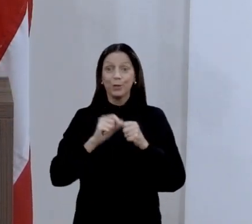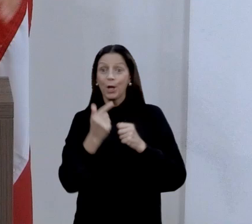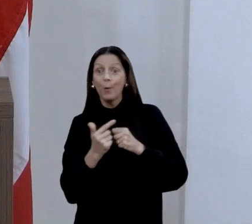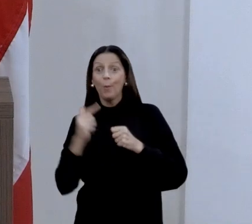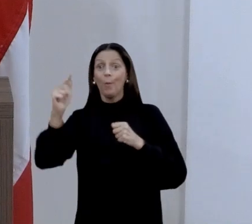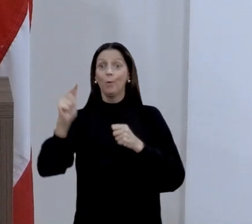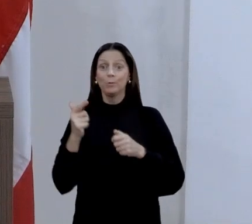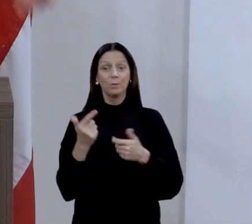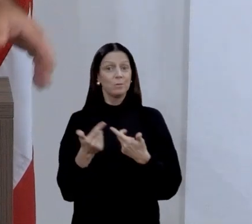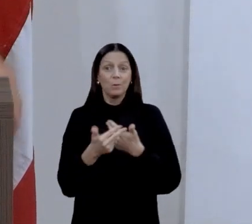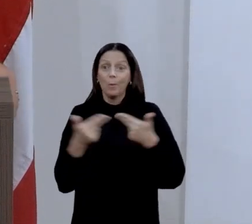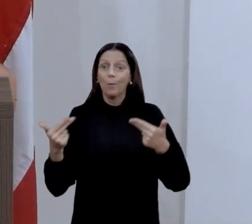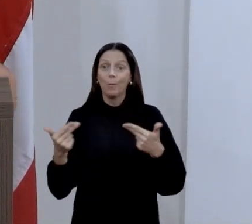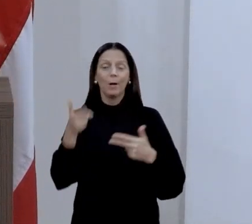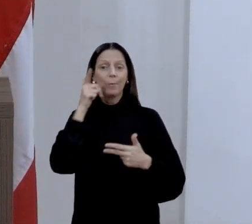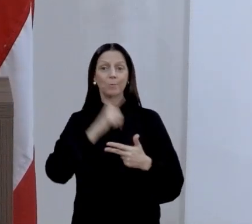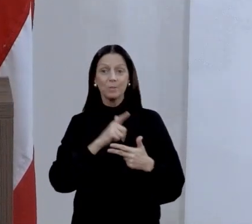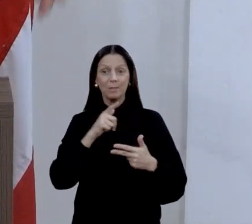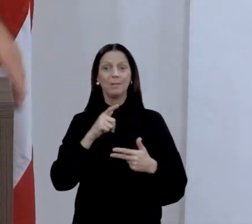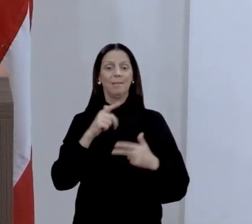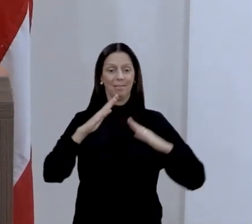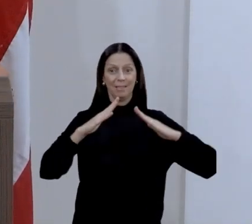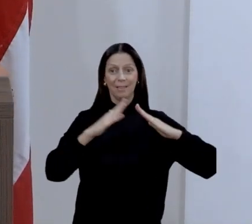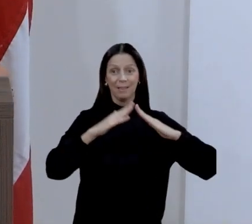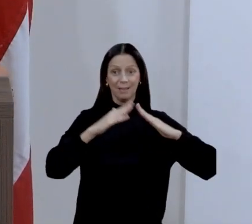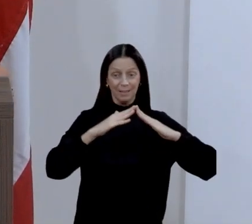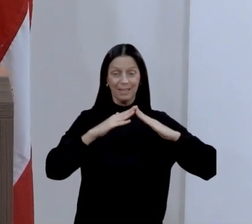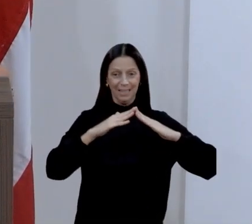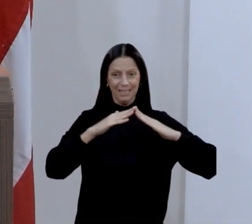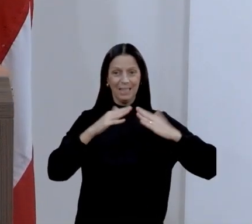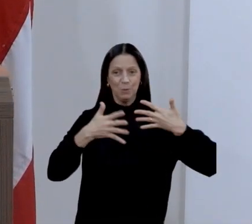as goteiras, problema de telhado, problema dos banheiros e